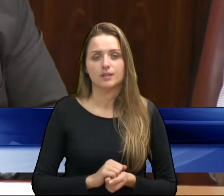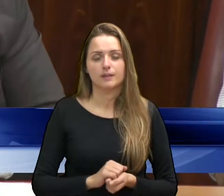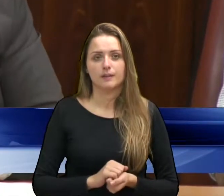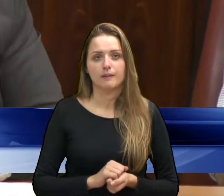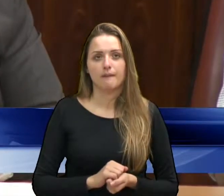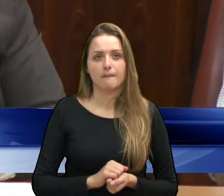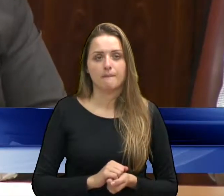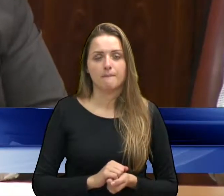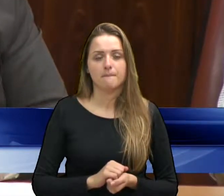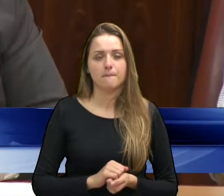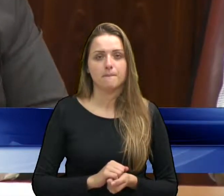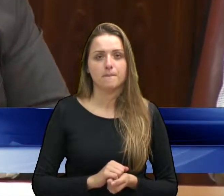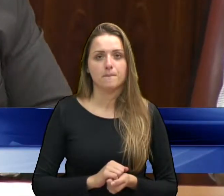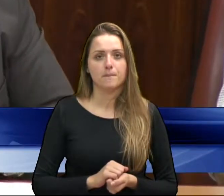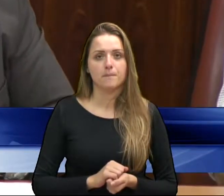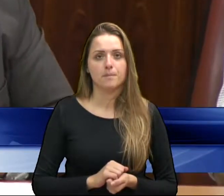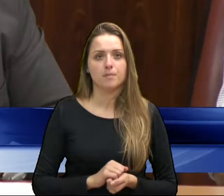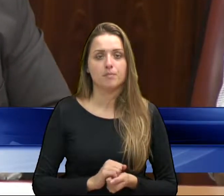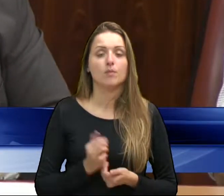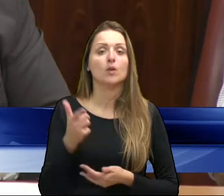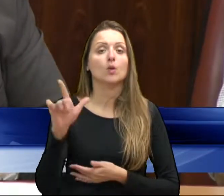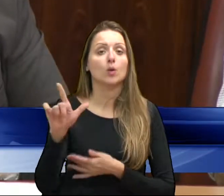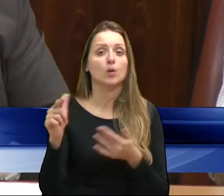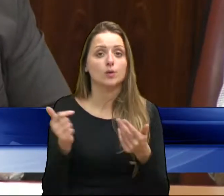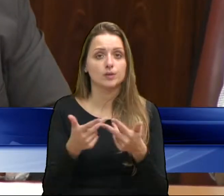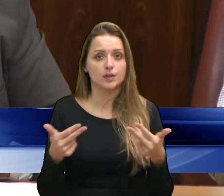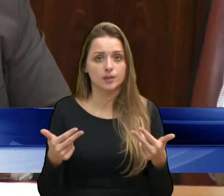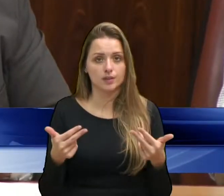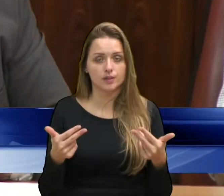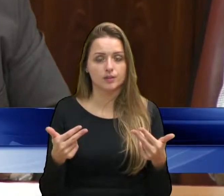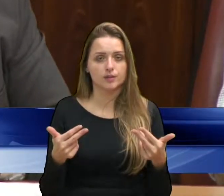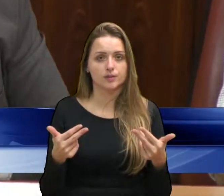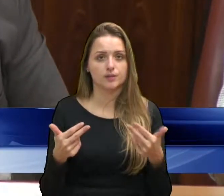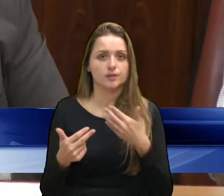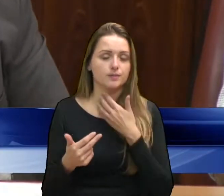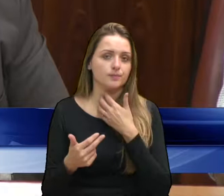Tá? Outra coisa, a questão